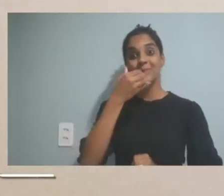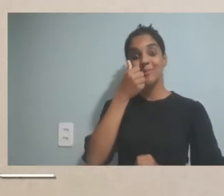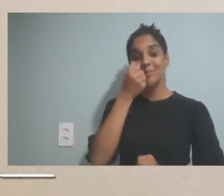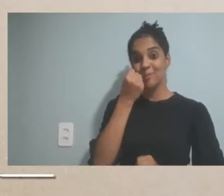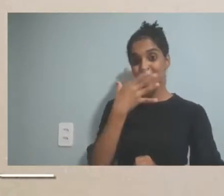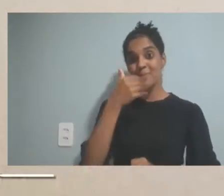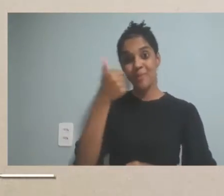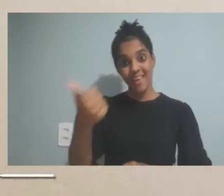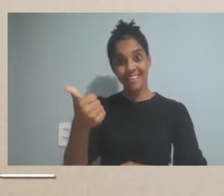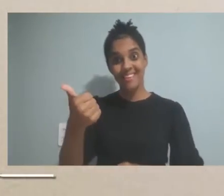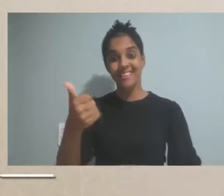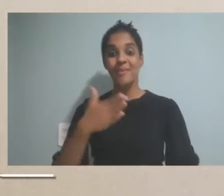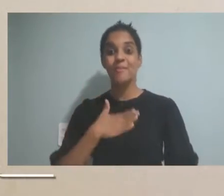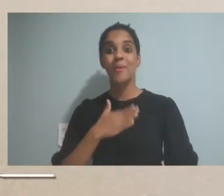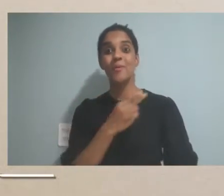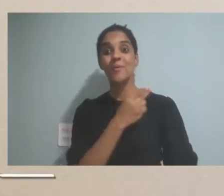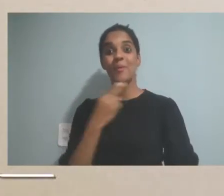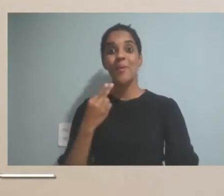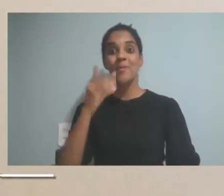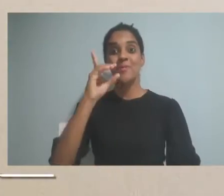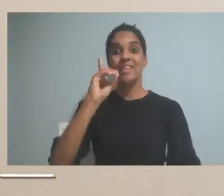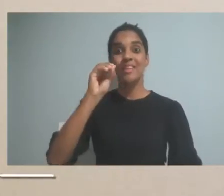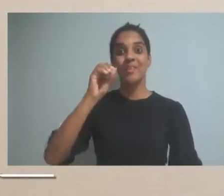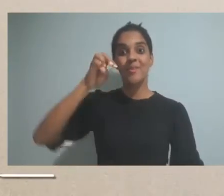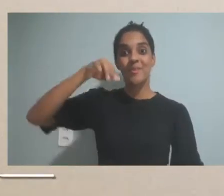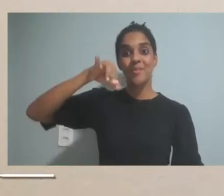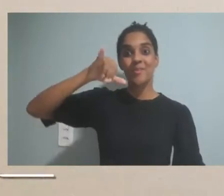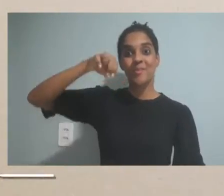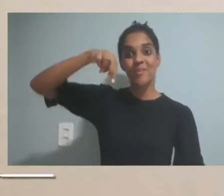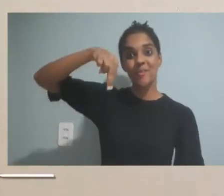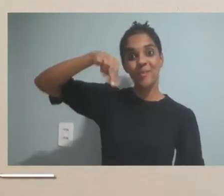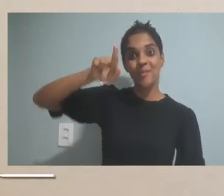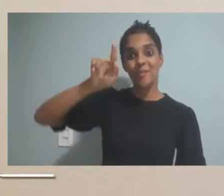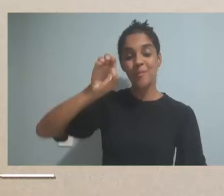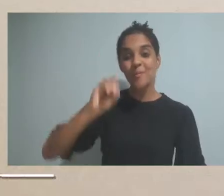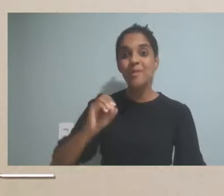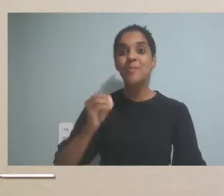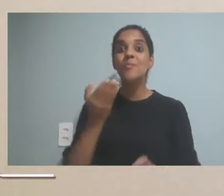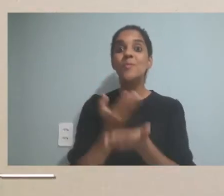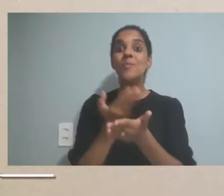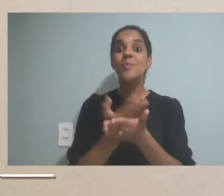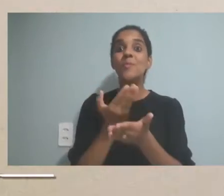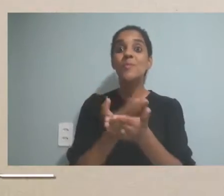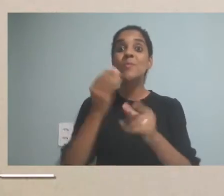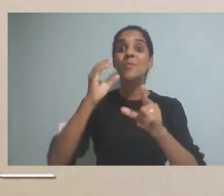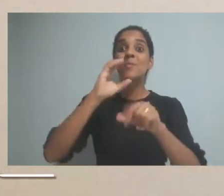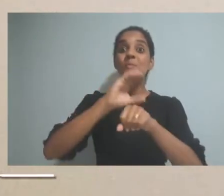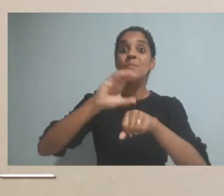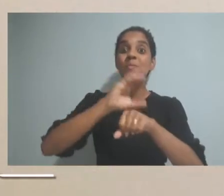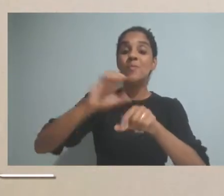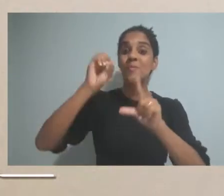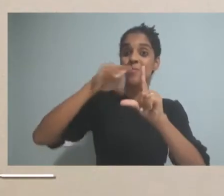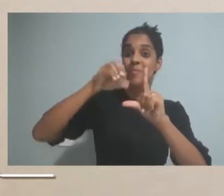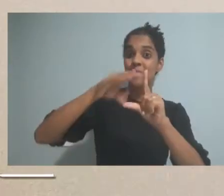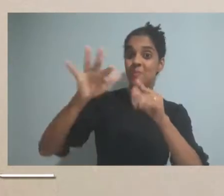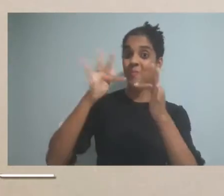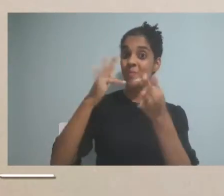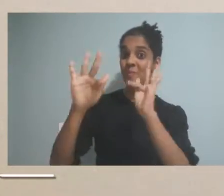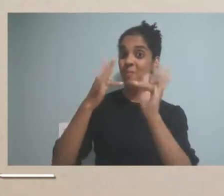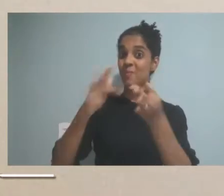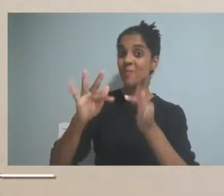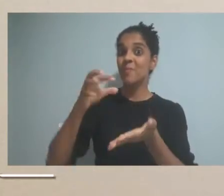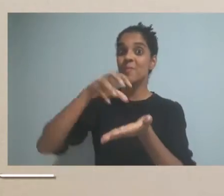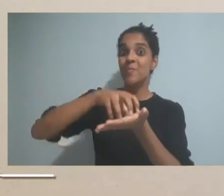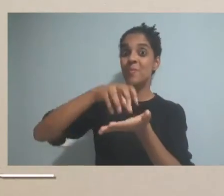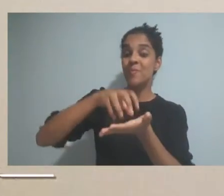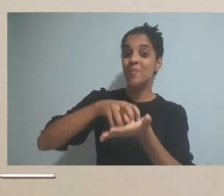Olá pessoal, tudo bem? Meu nome é Domingos, sou aluno do curso de licenciatura em Física do Instituto Federal do Sertão Pernambucano,